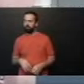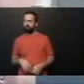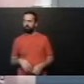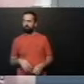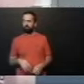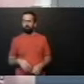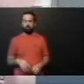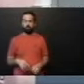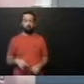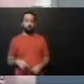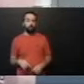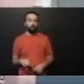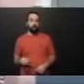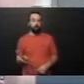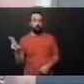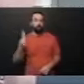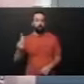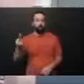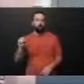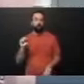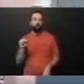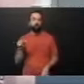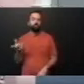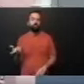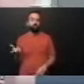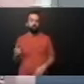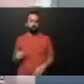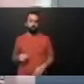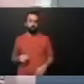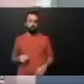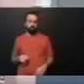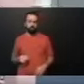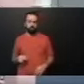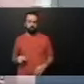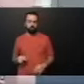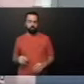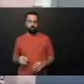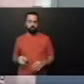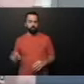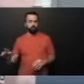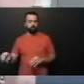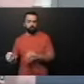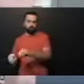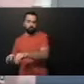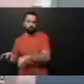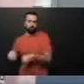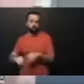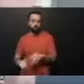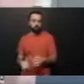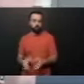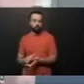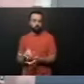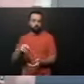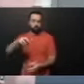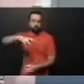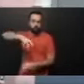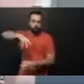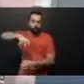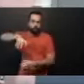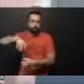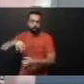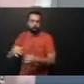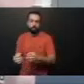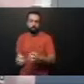O modo de preparo da nossa vitamina é muito fácil. Separou os ingredientes, lavou